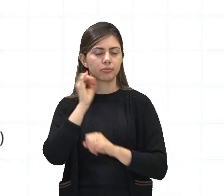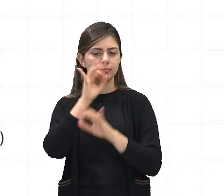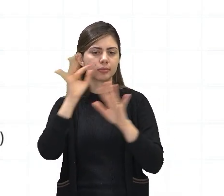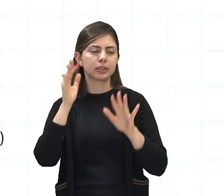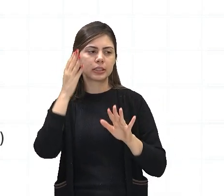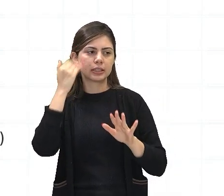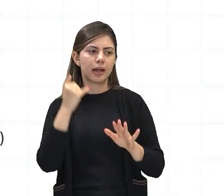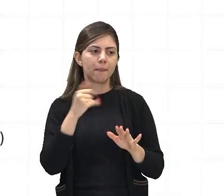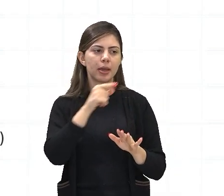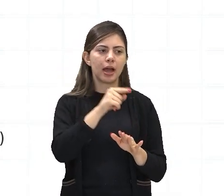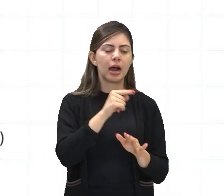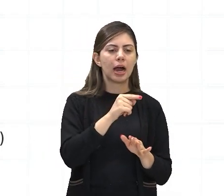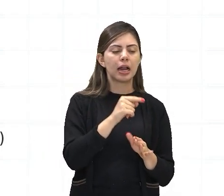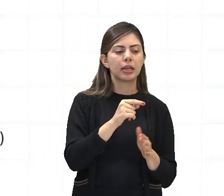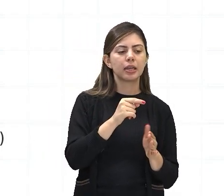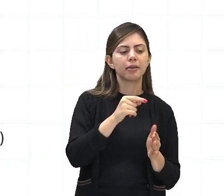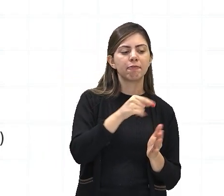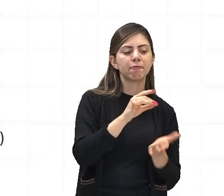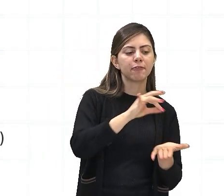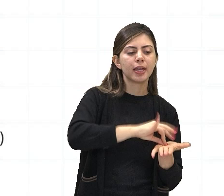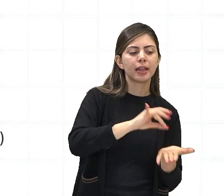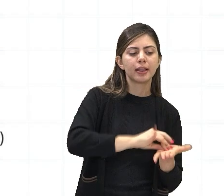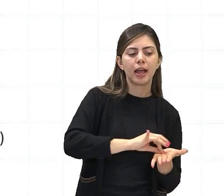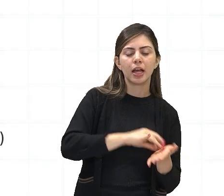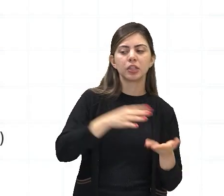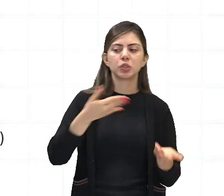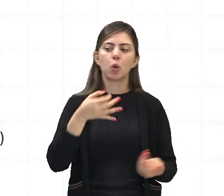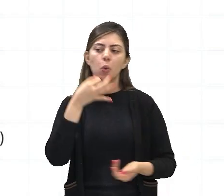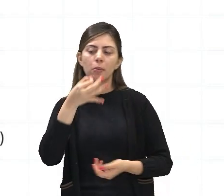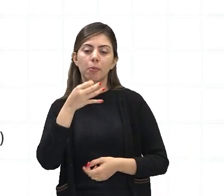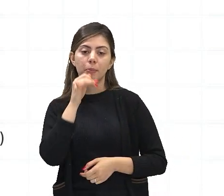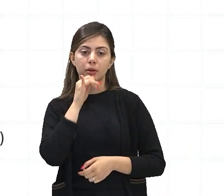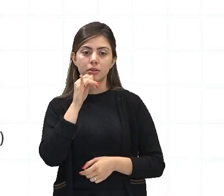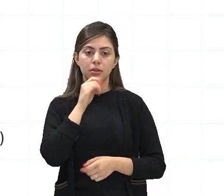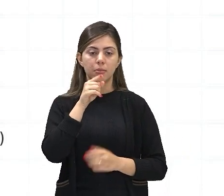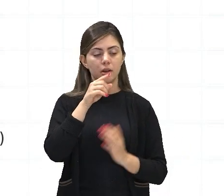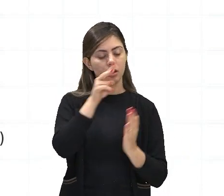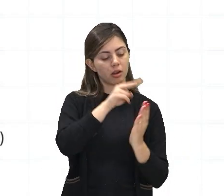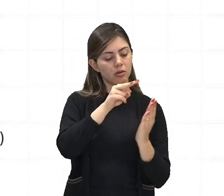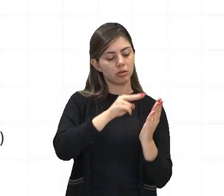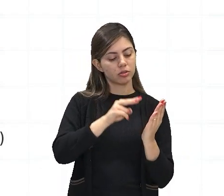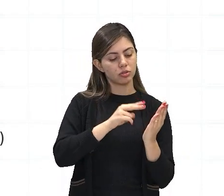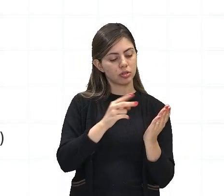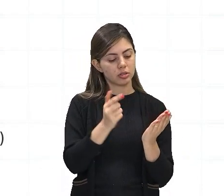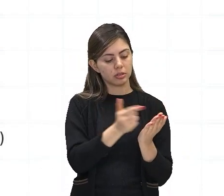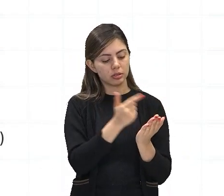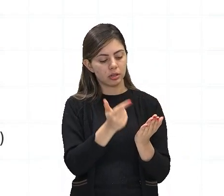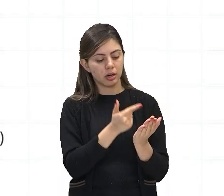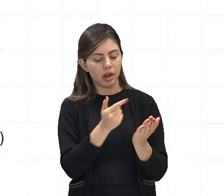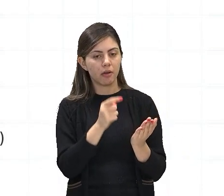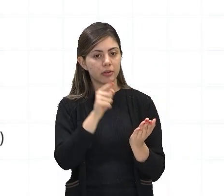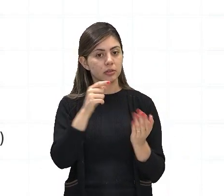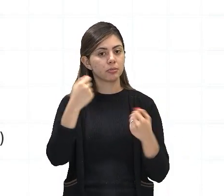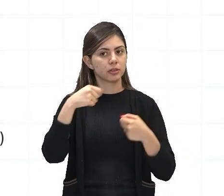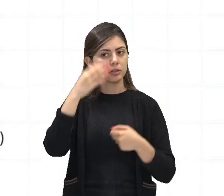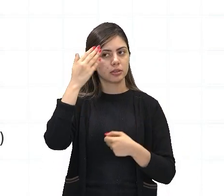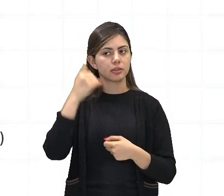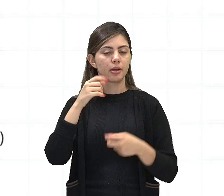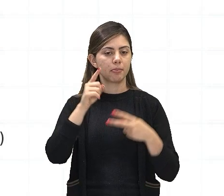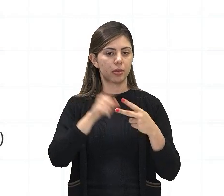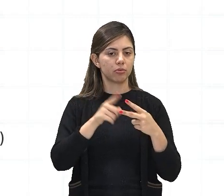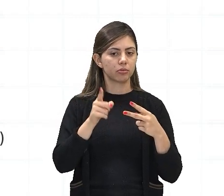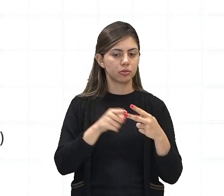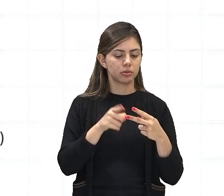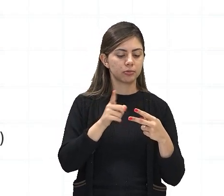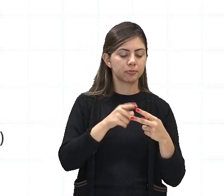distingui-la do fato. Então, você lê uma notícia no jornal e você já tem de ter em mente esses 2 aspectos,